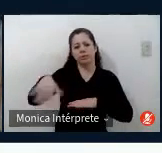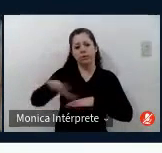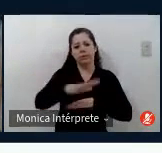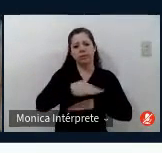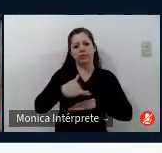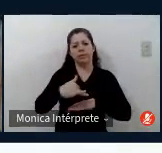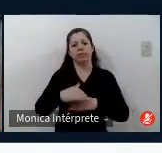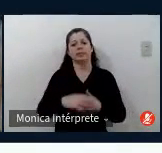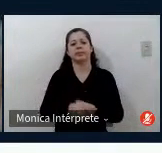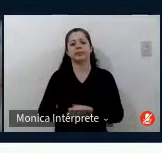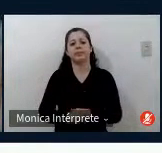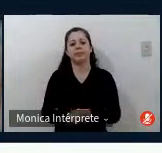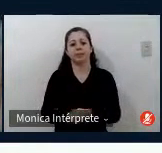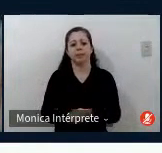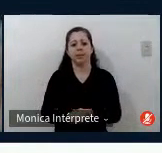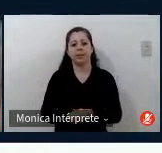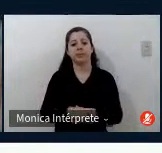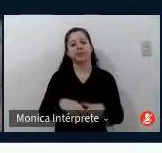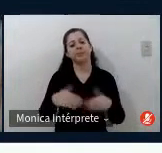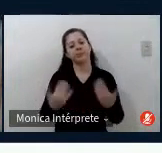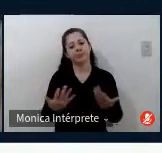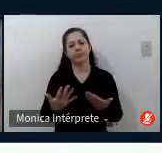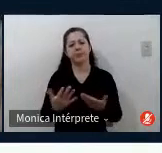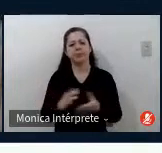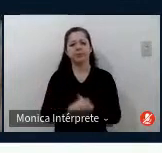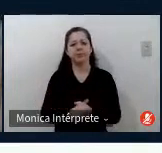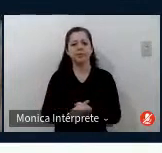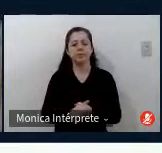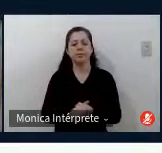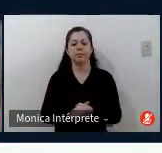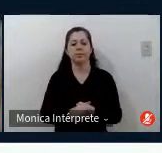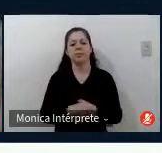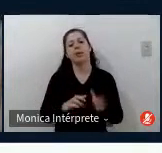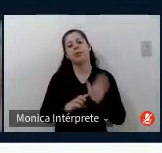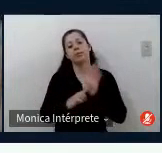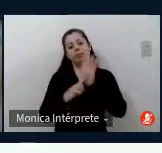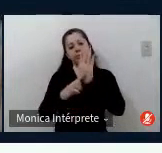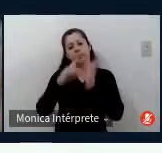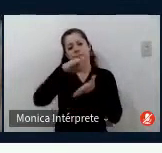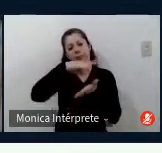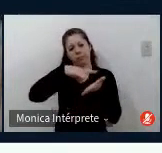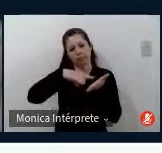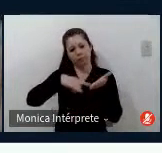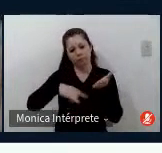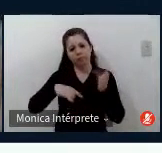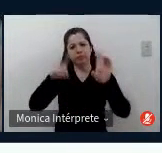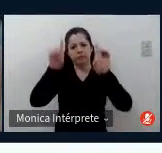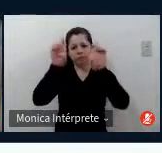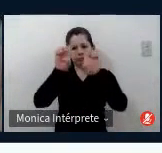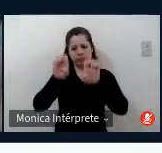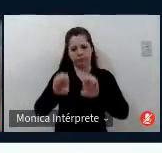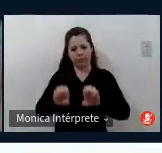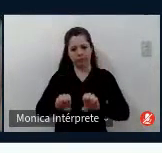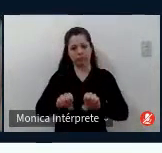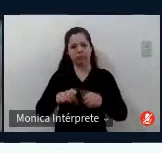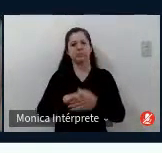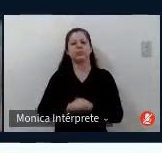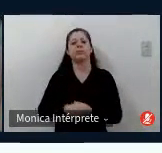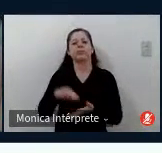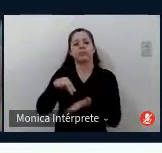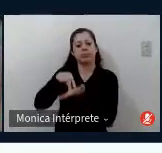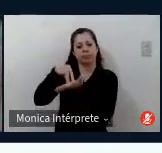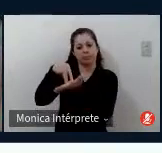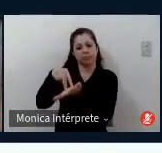Então, assim, feita essa apresentação do documento ou da estrutura que o compõe, desses atores todos,